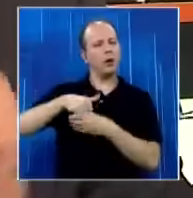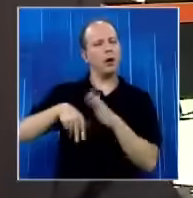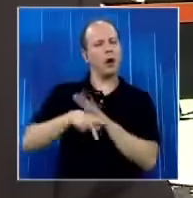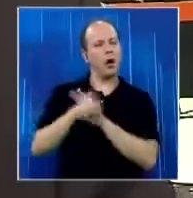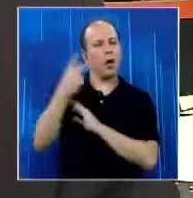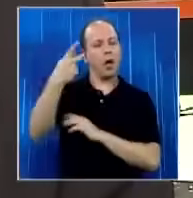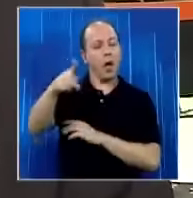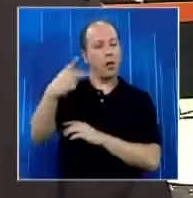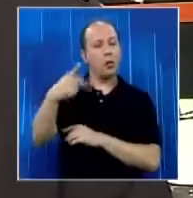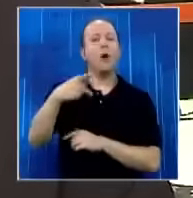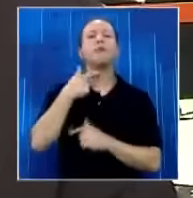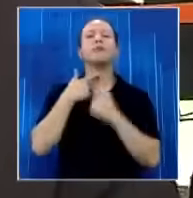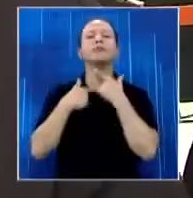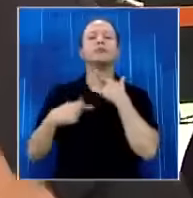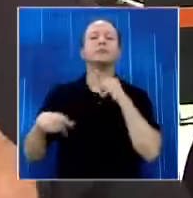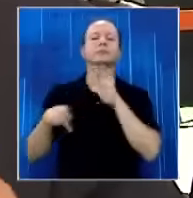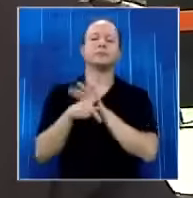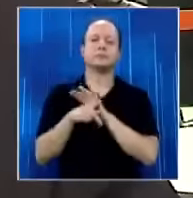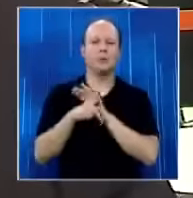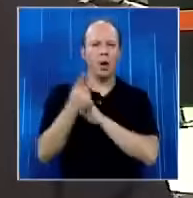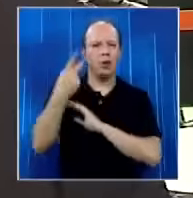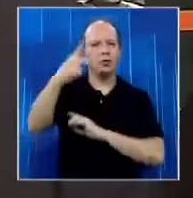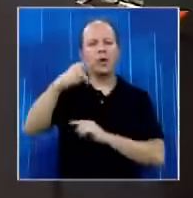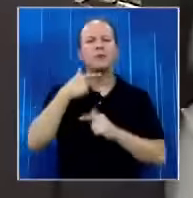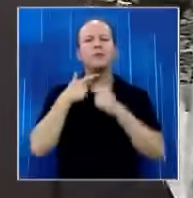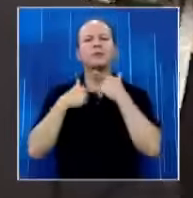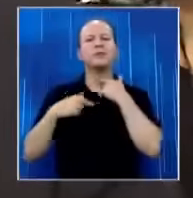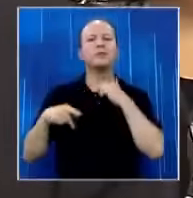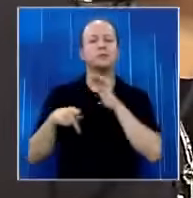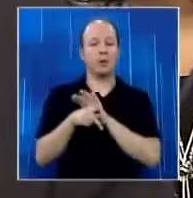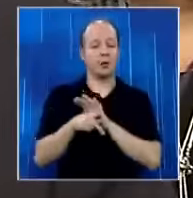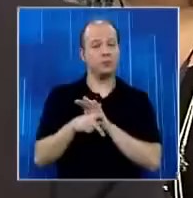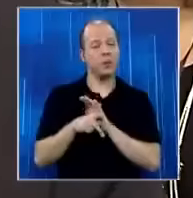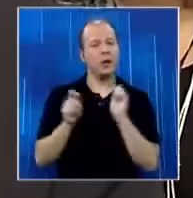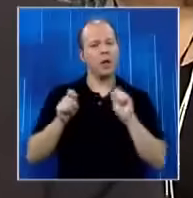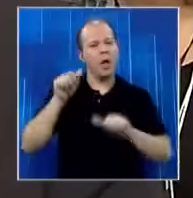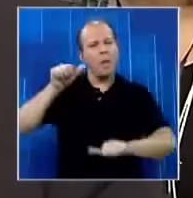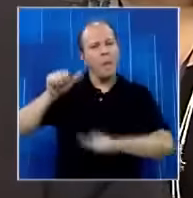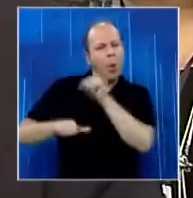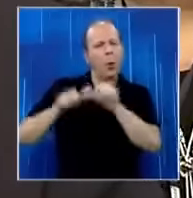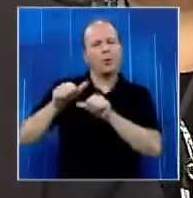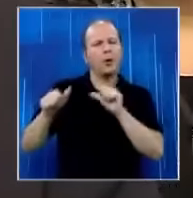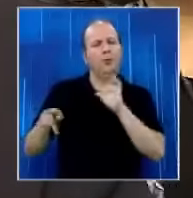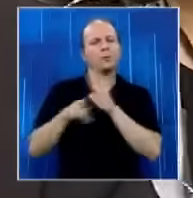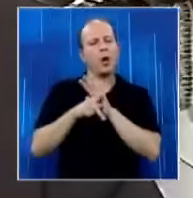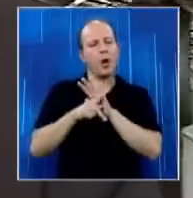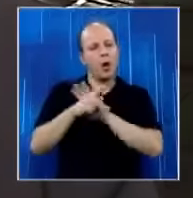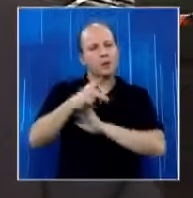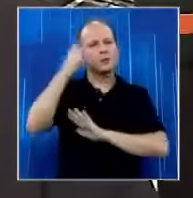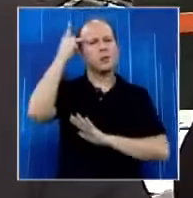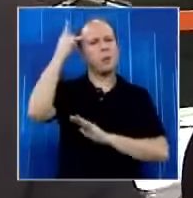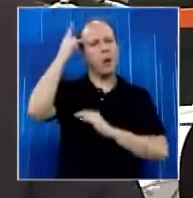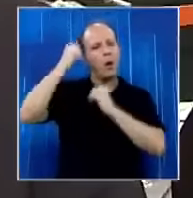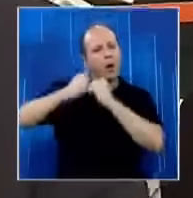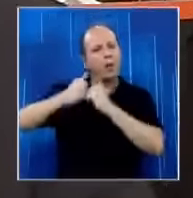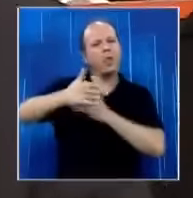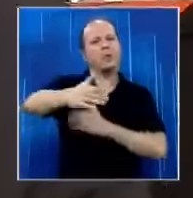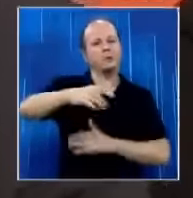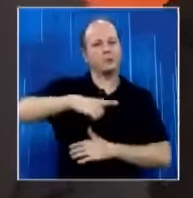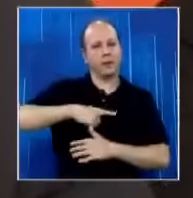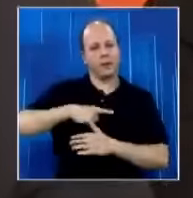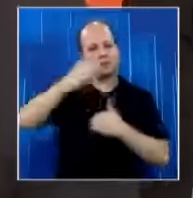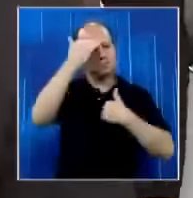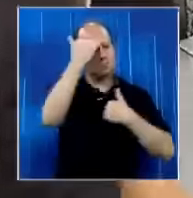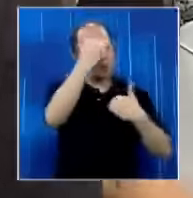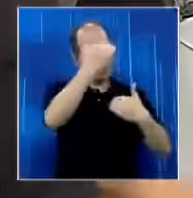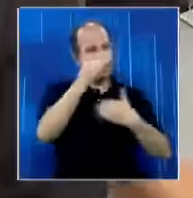vai ser a sua vontade e com a sua vontade nós vamos mudar, colocar São Paulo nos trilhos. Muito